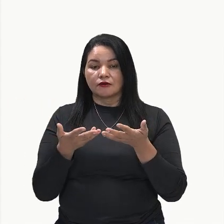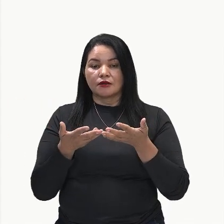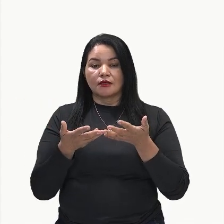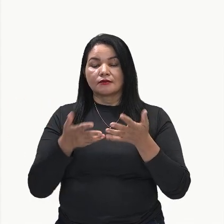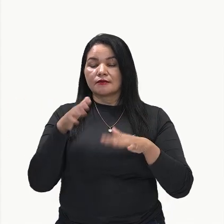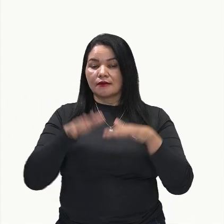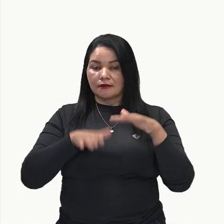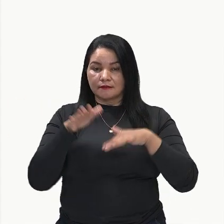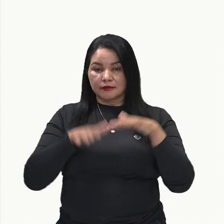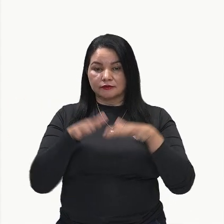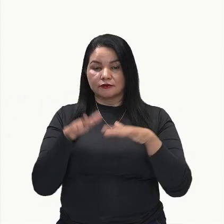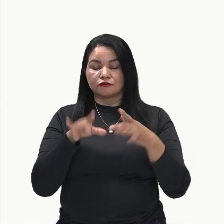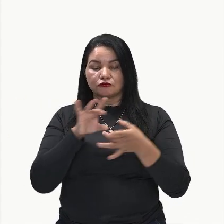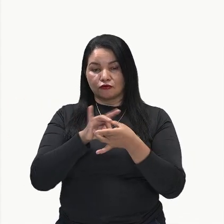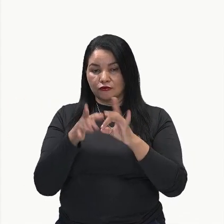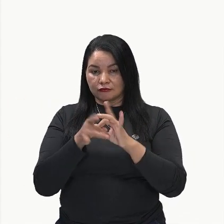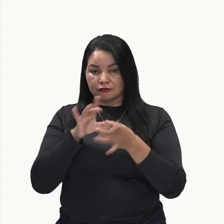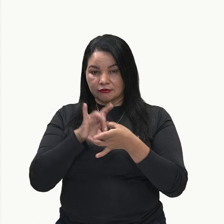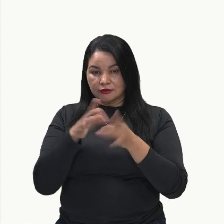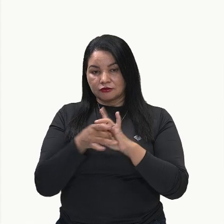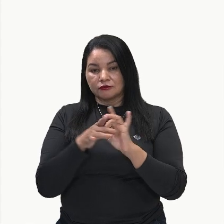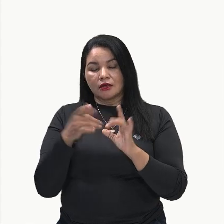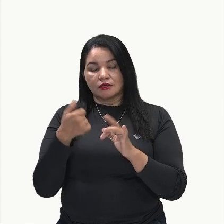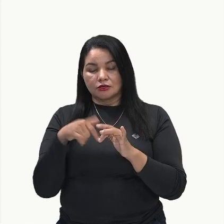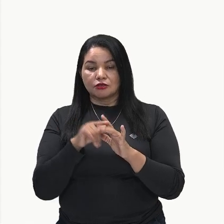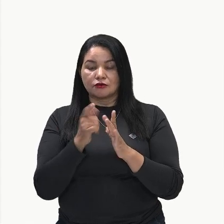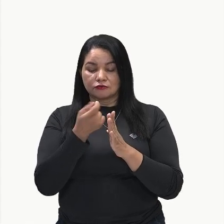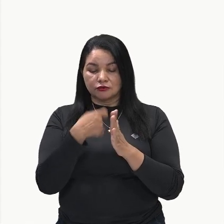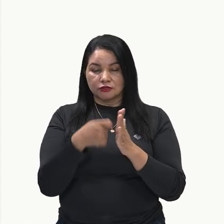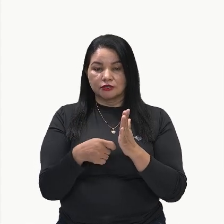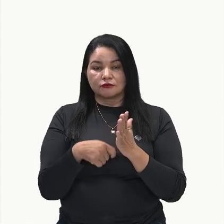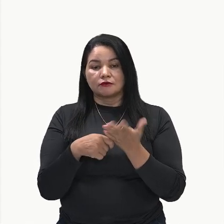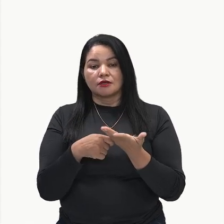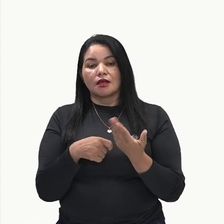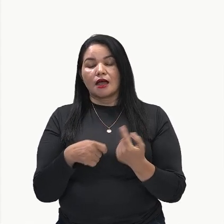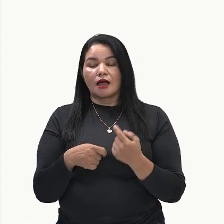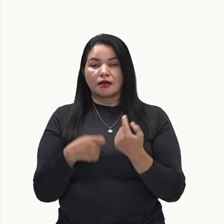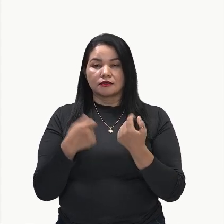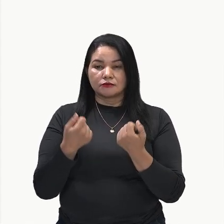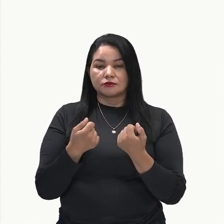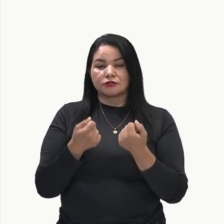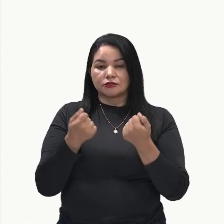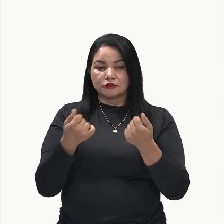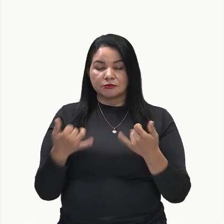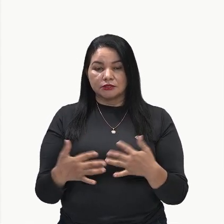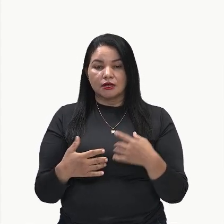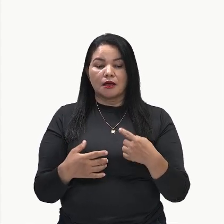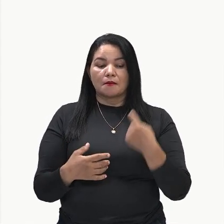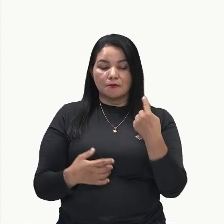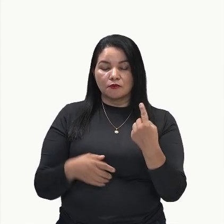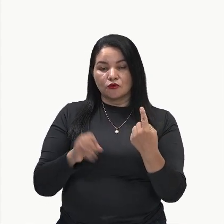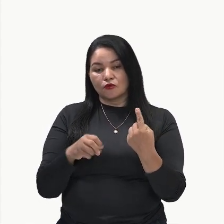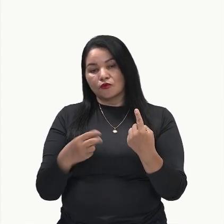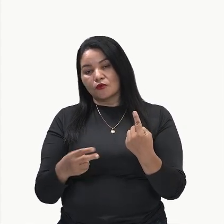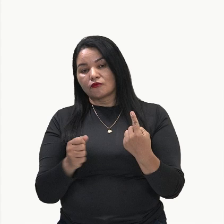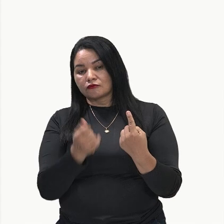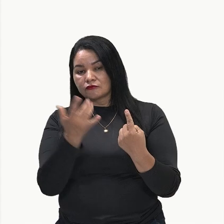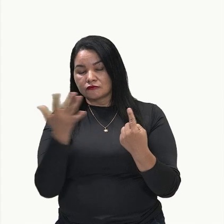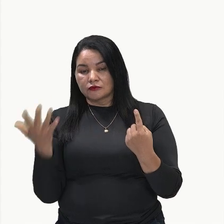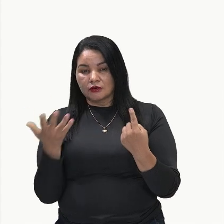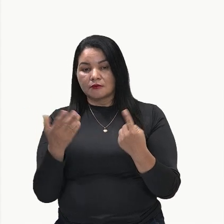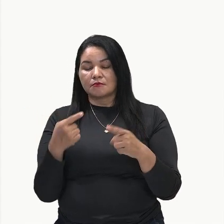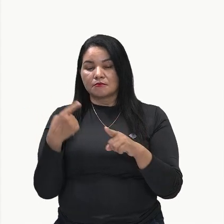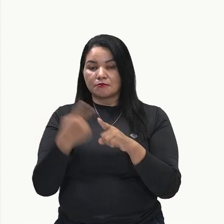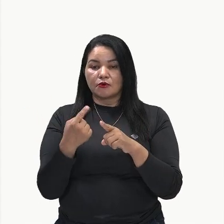do contexto, que eu vou determinar se será plural ou singular, porque termina e a